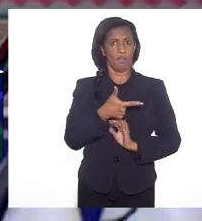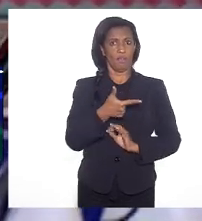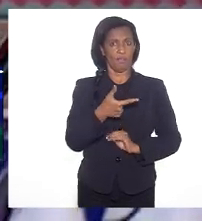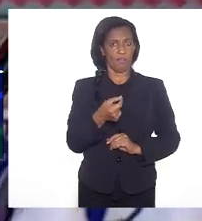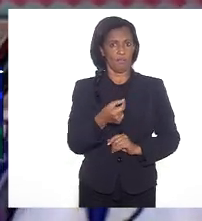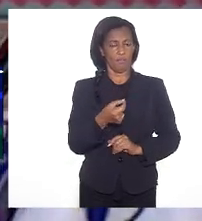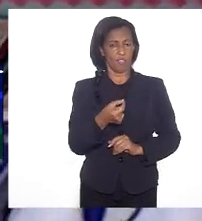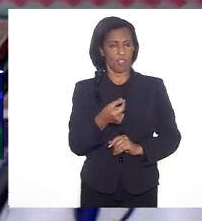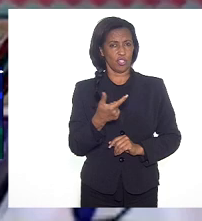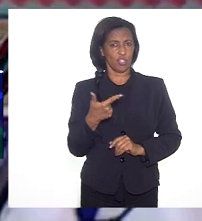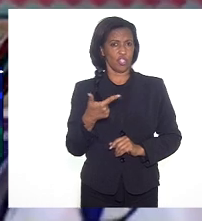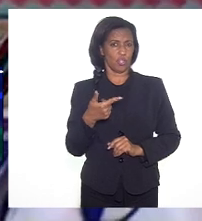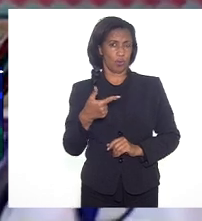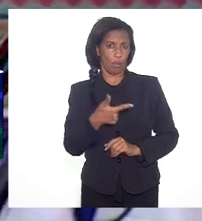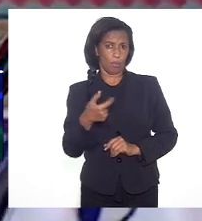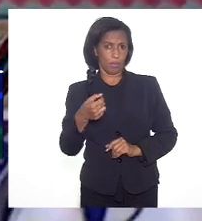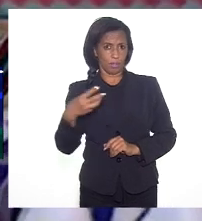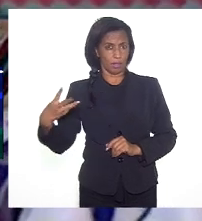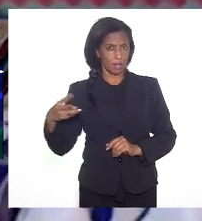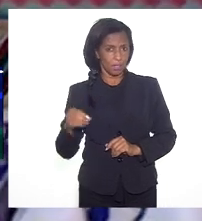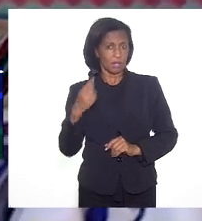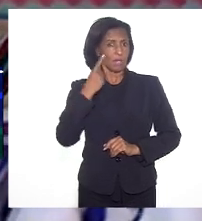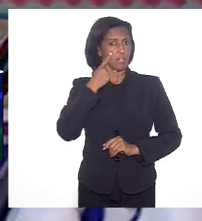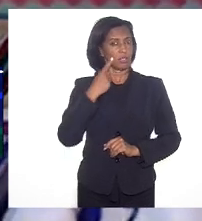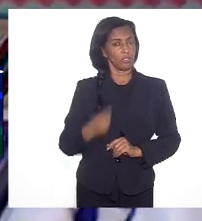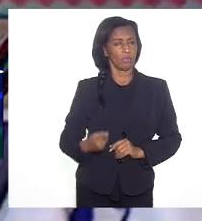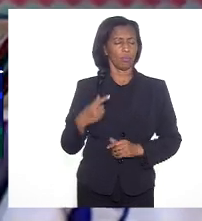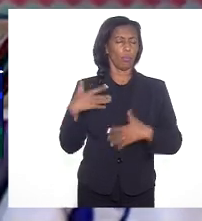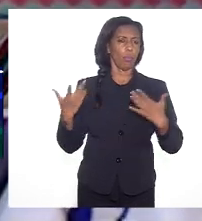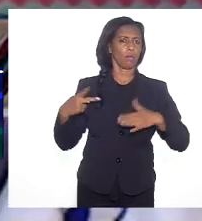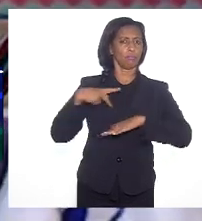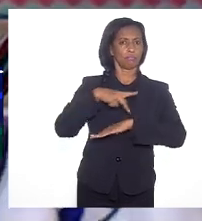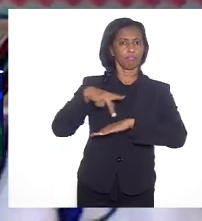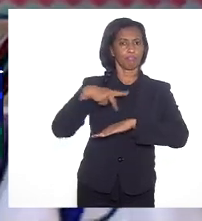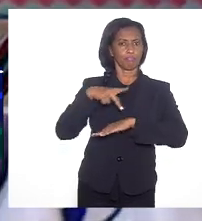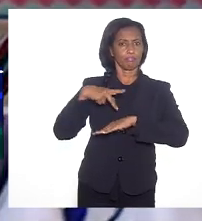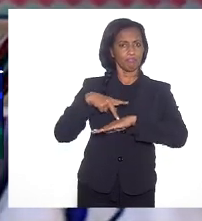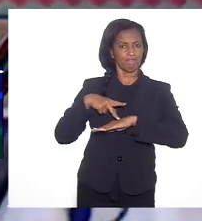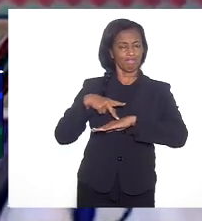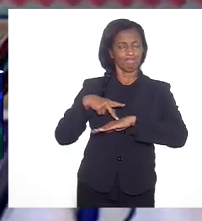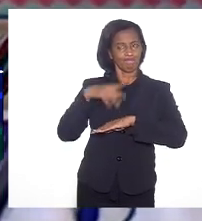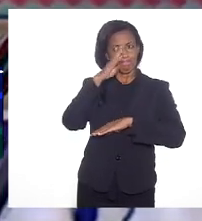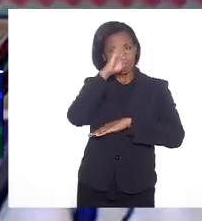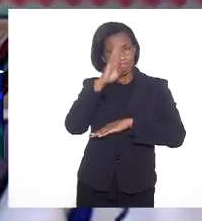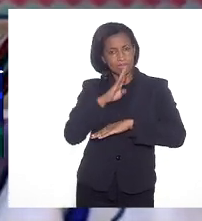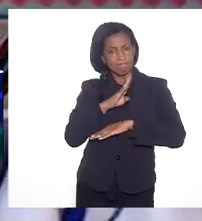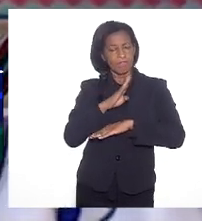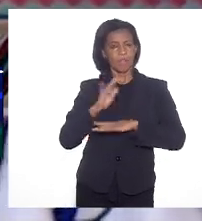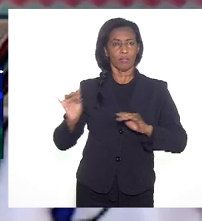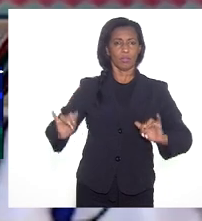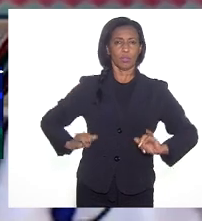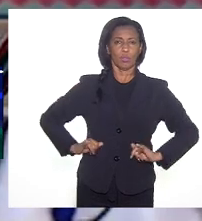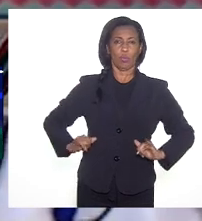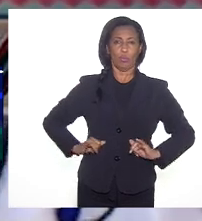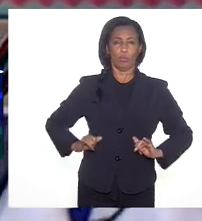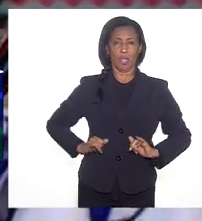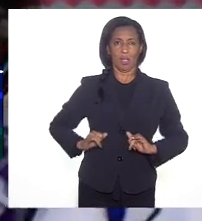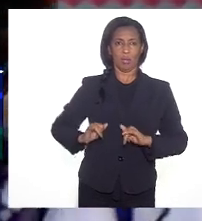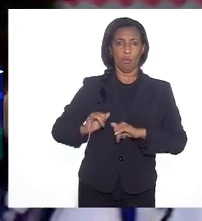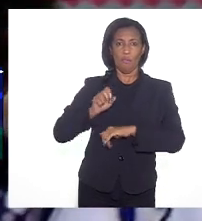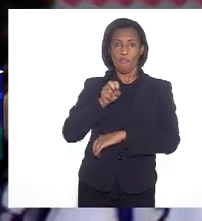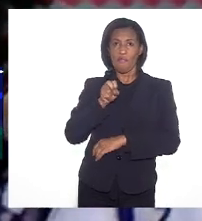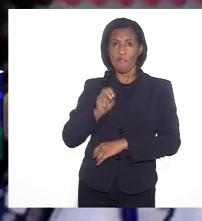2030 a gente viu quanto o nosso país vem sofrendo em relação à questão dos agrotóxicos